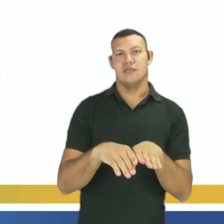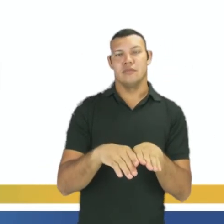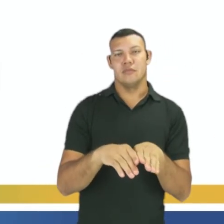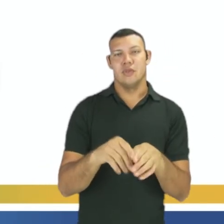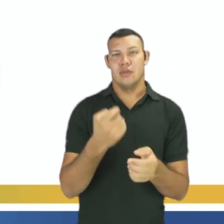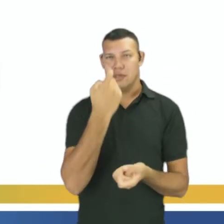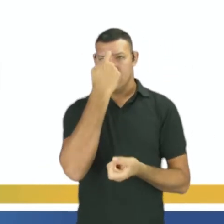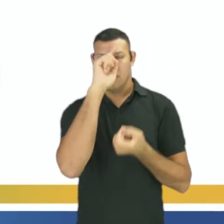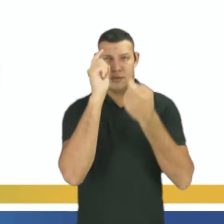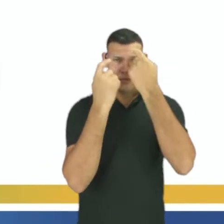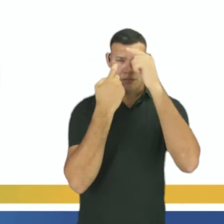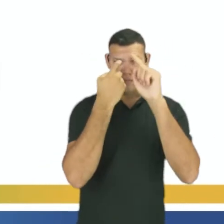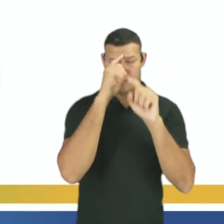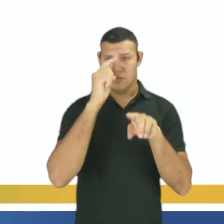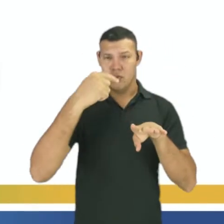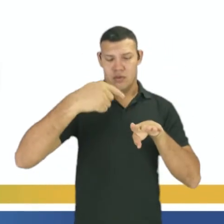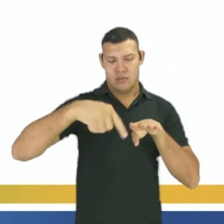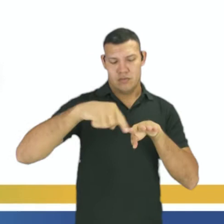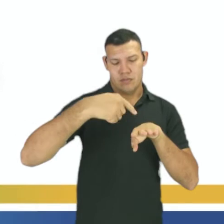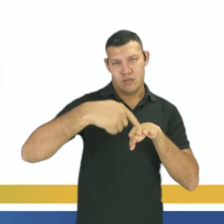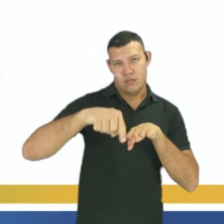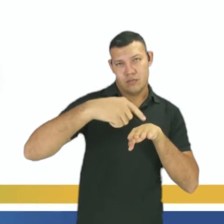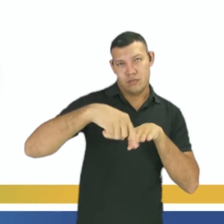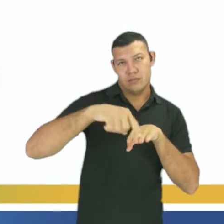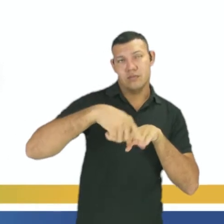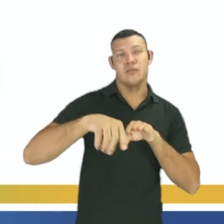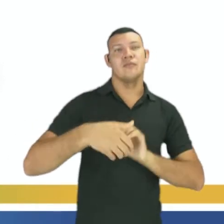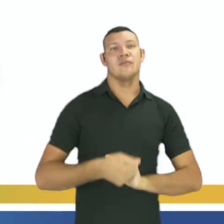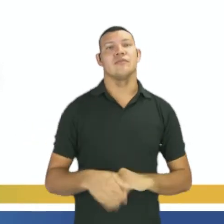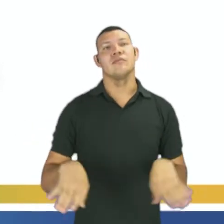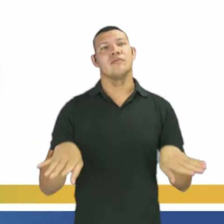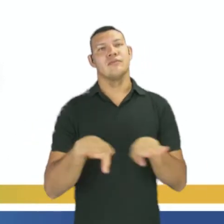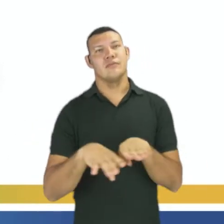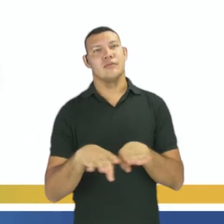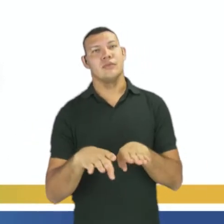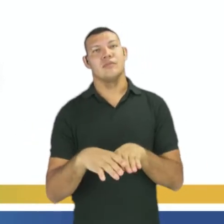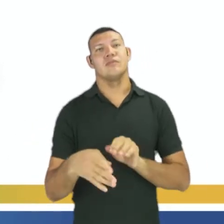esmaltes. Bem, outro exemplo de composto orgânico é o